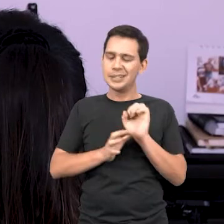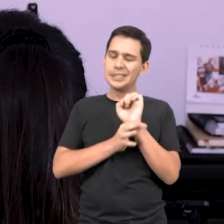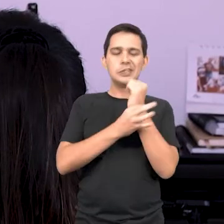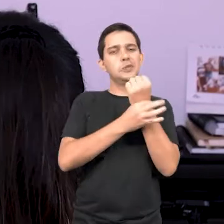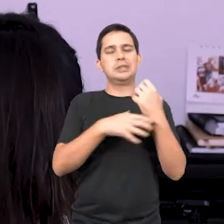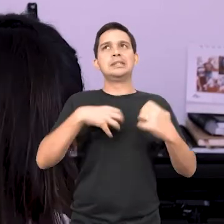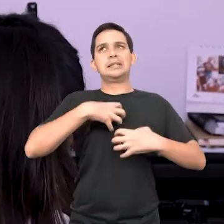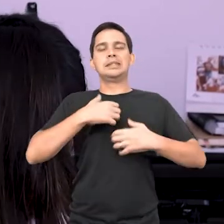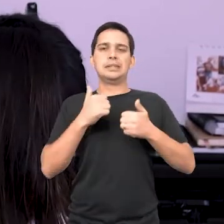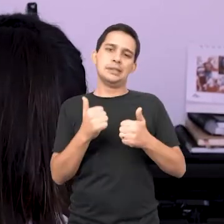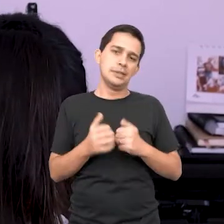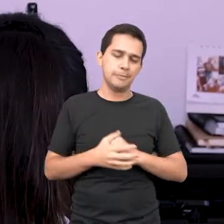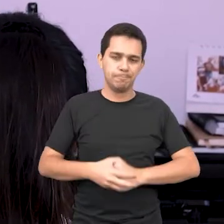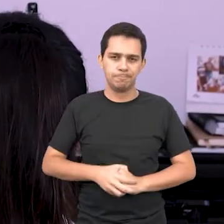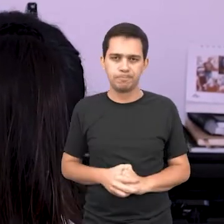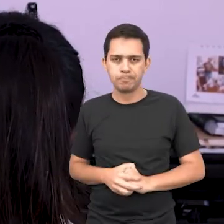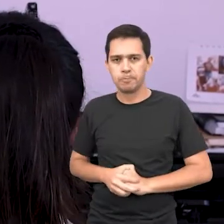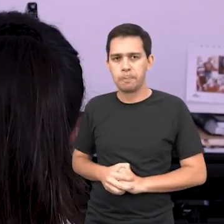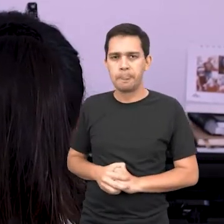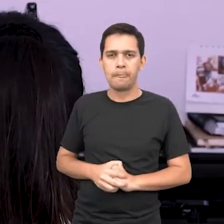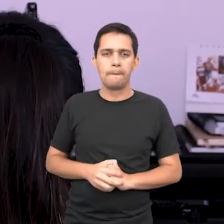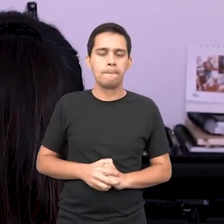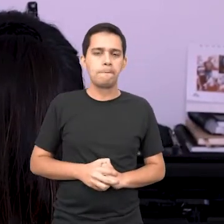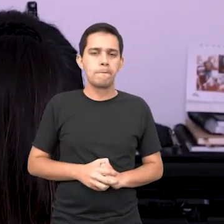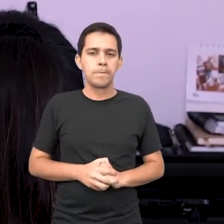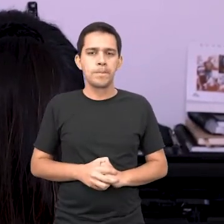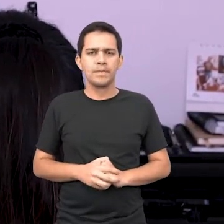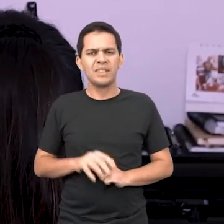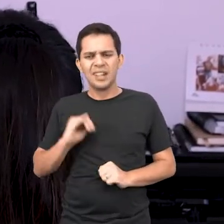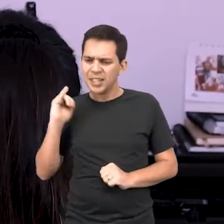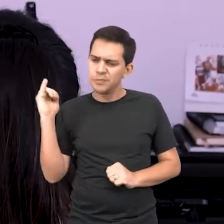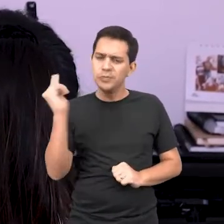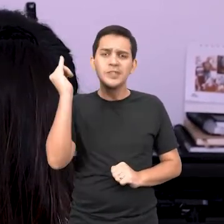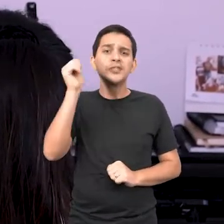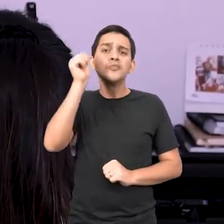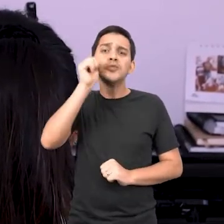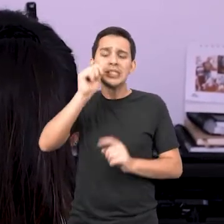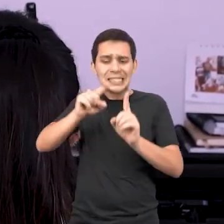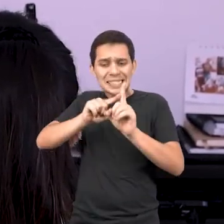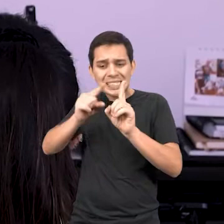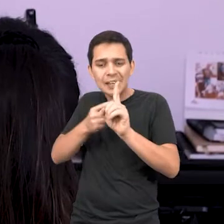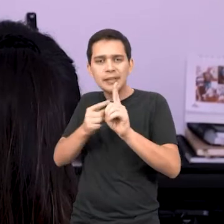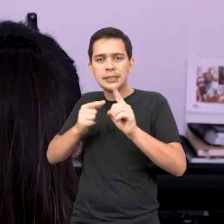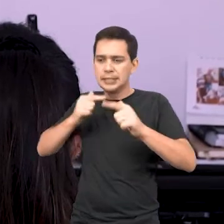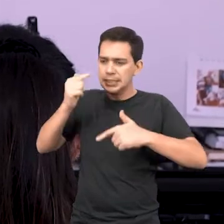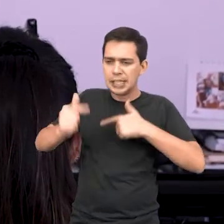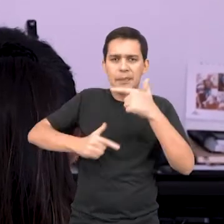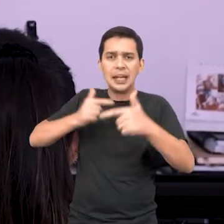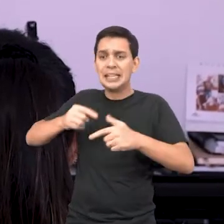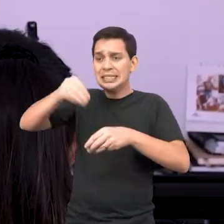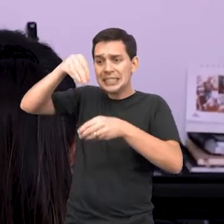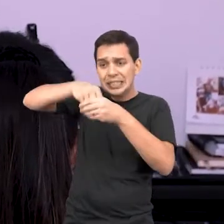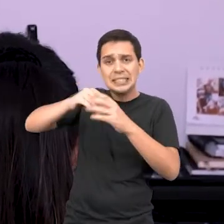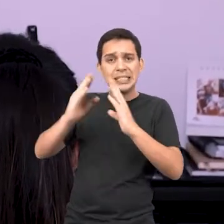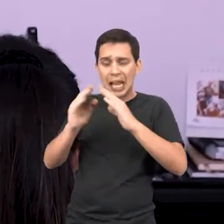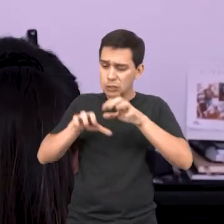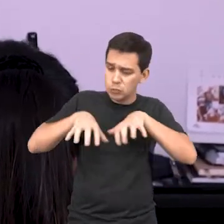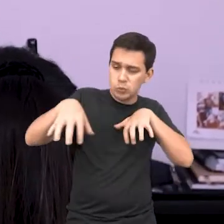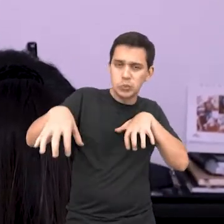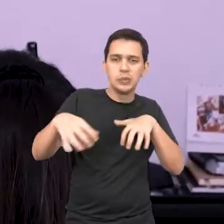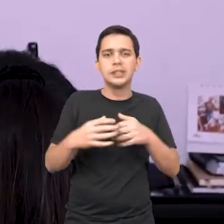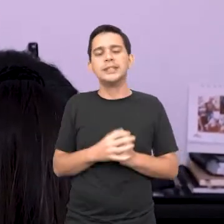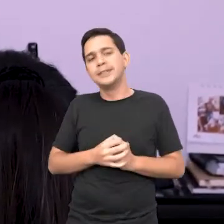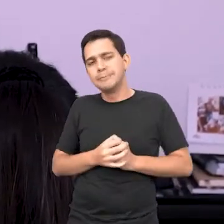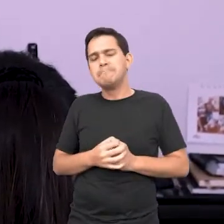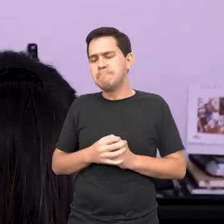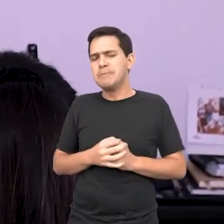que a gestante exerça suas funções em home office, assim como a Daniela está. Mas para profissionais como caixas de supermercado